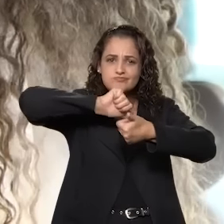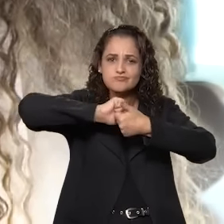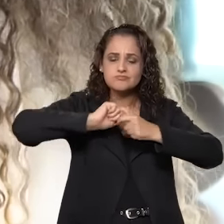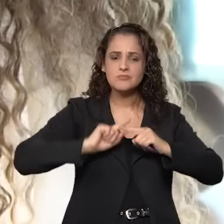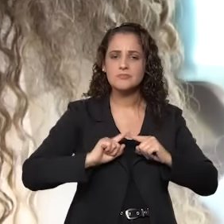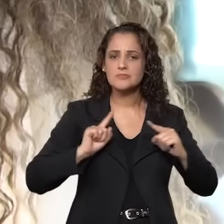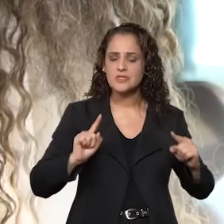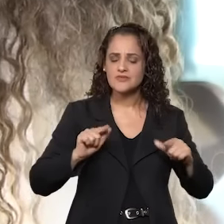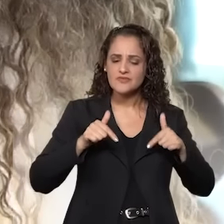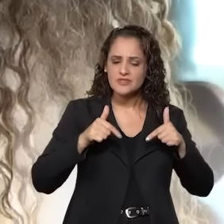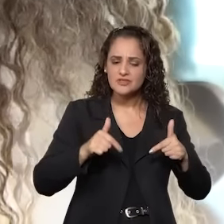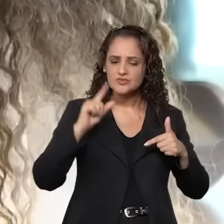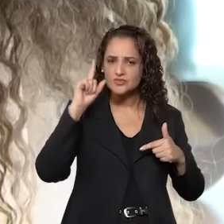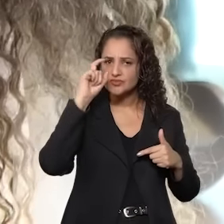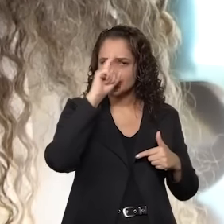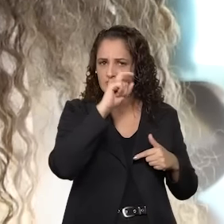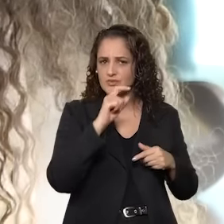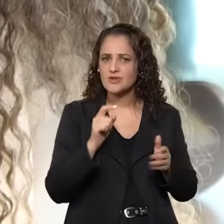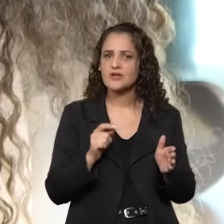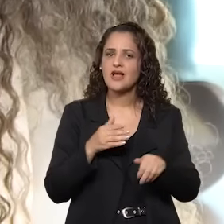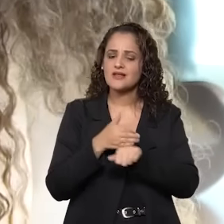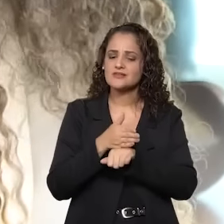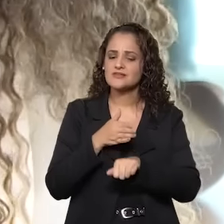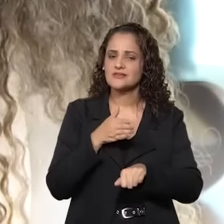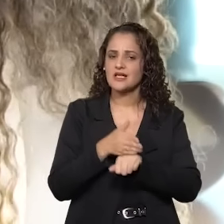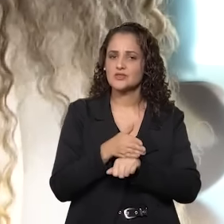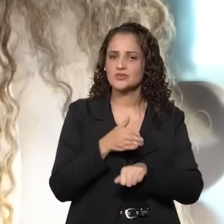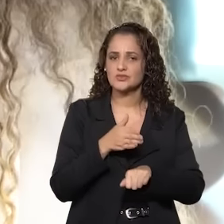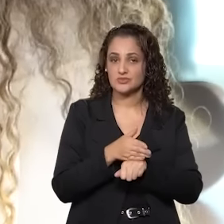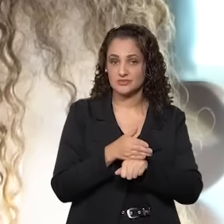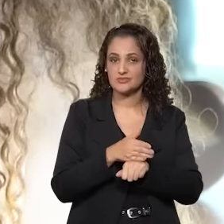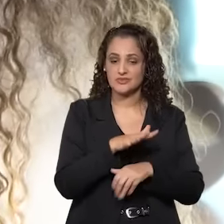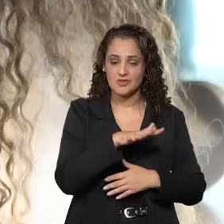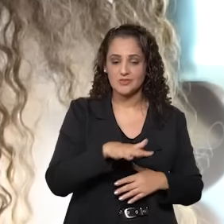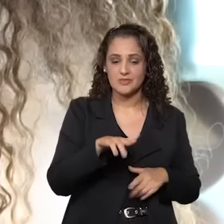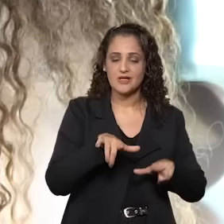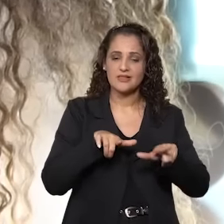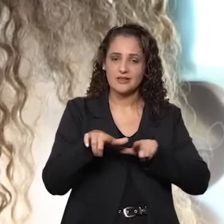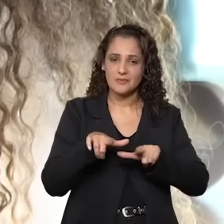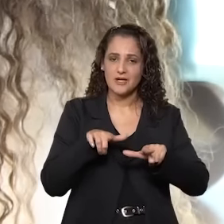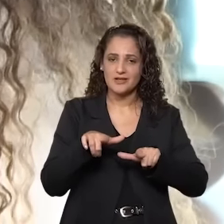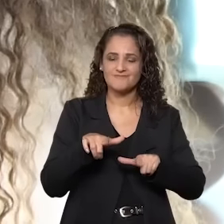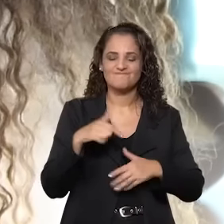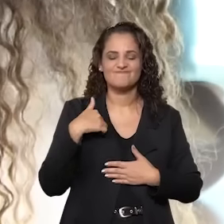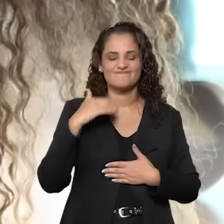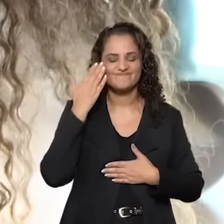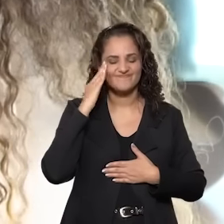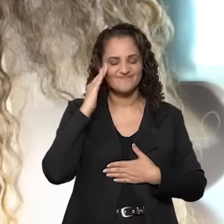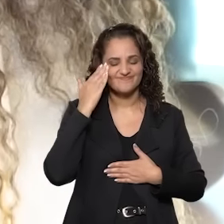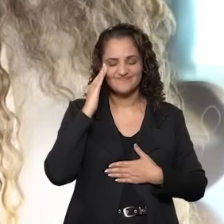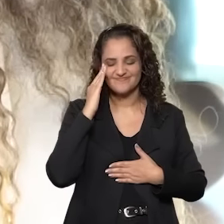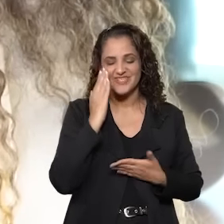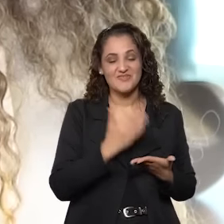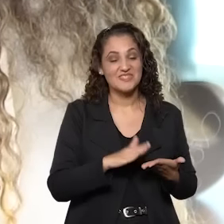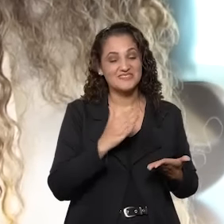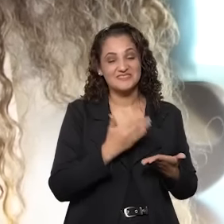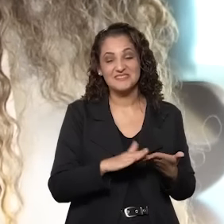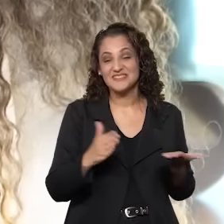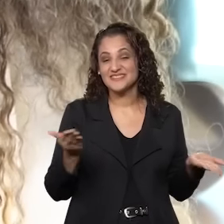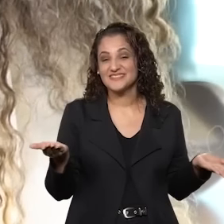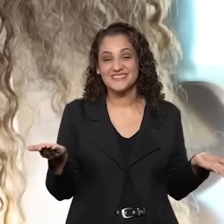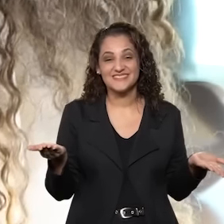enfrentando dificuldades de acesso ao Mundo ao mercado de trabalho eh eu entendi que não adiantava a gente